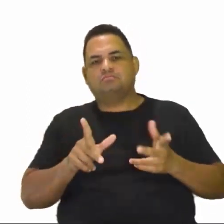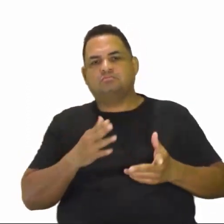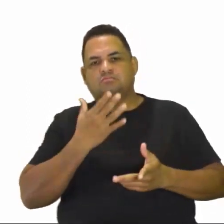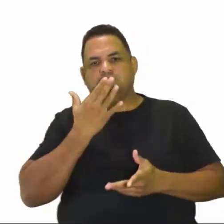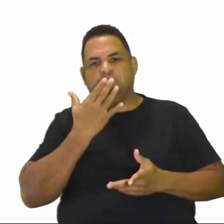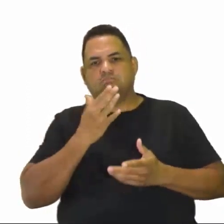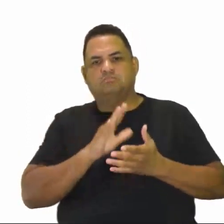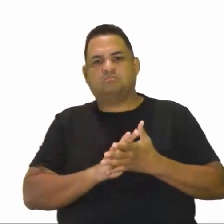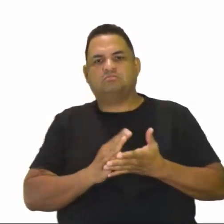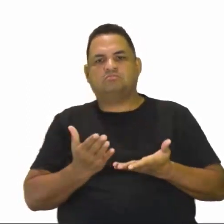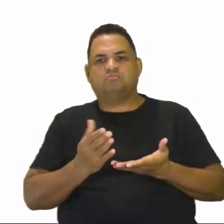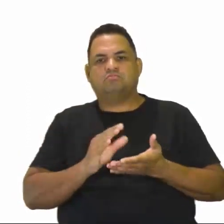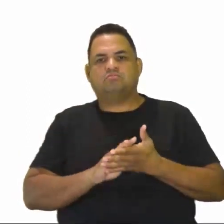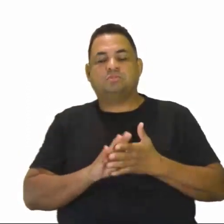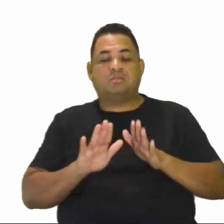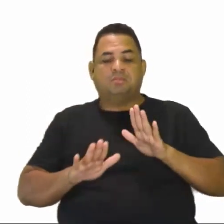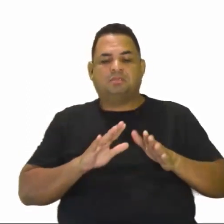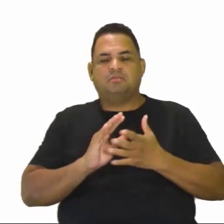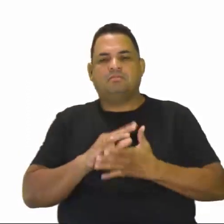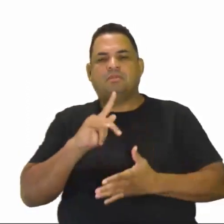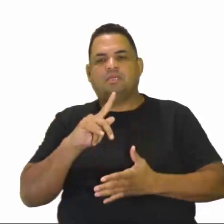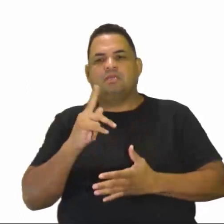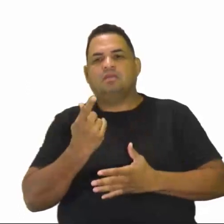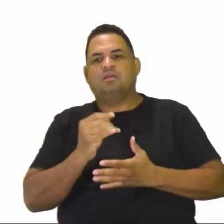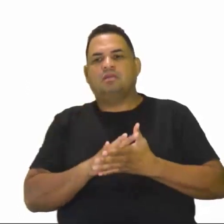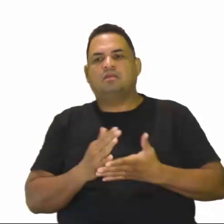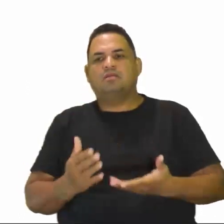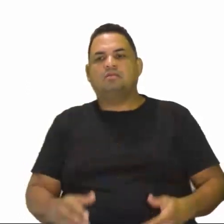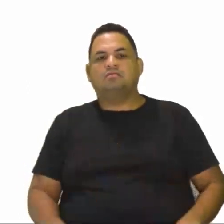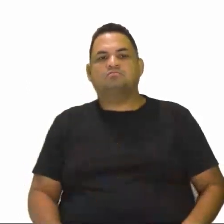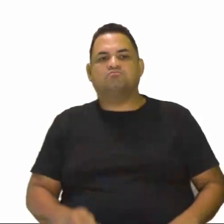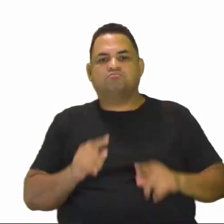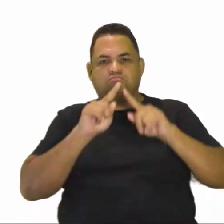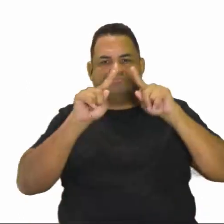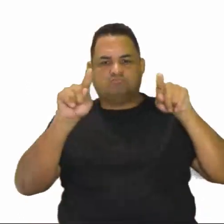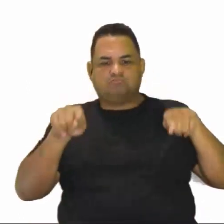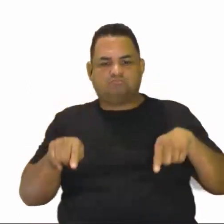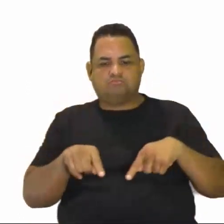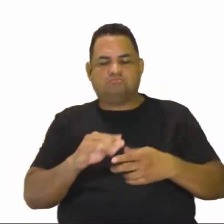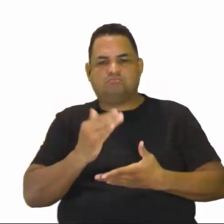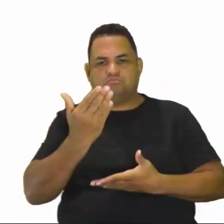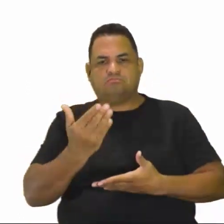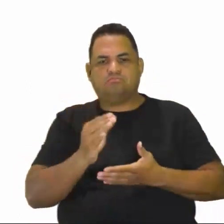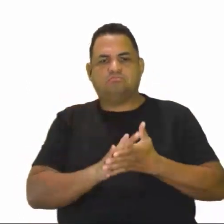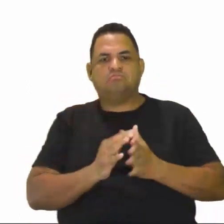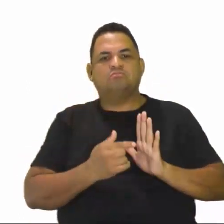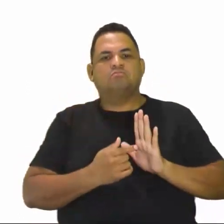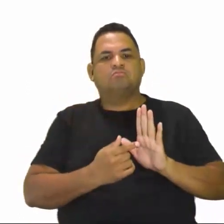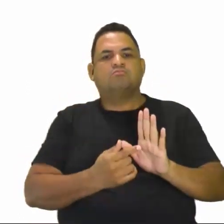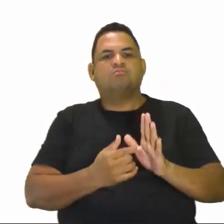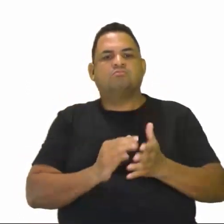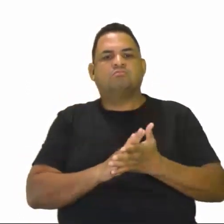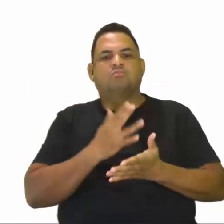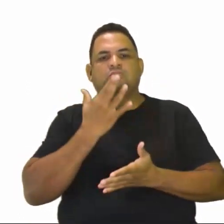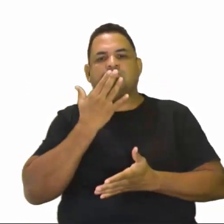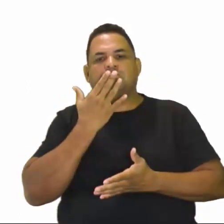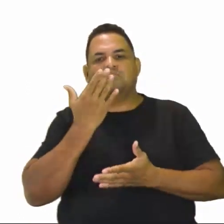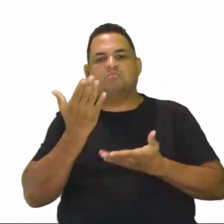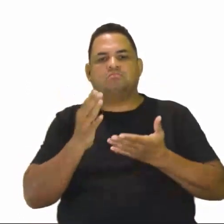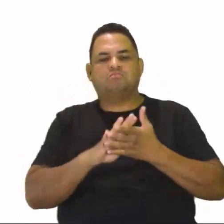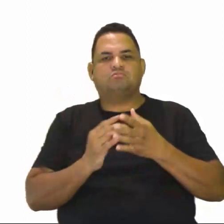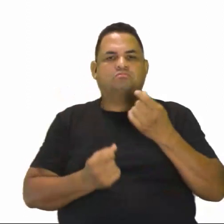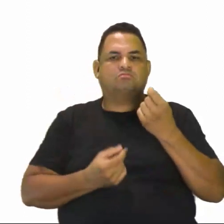cores diferentes conforme o pH da solução, o quadro abaixo fornece cores